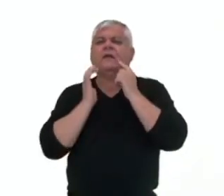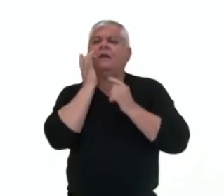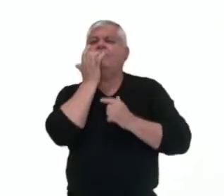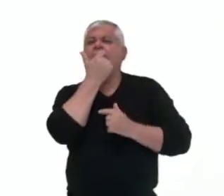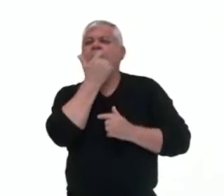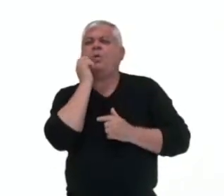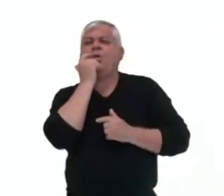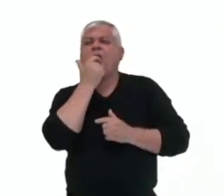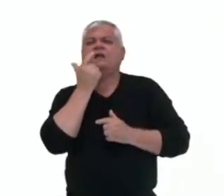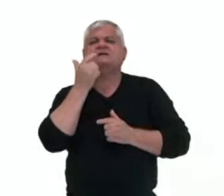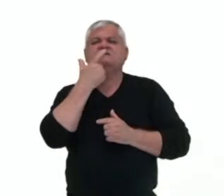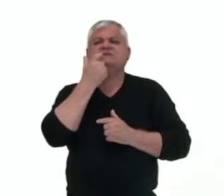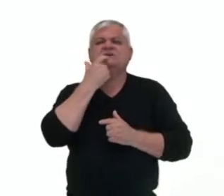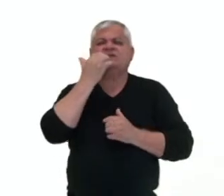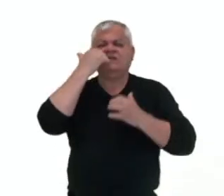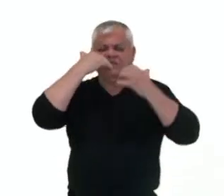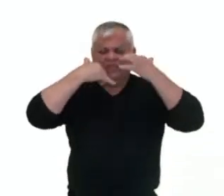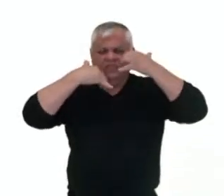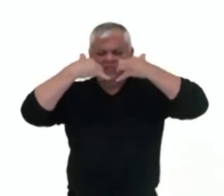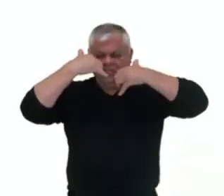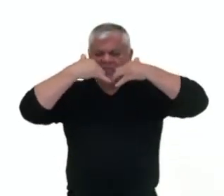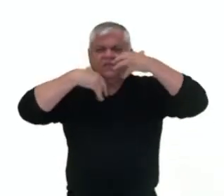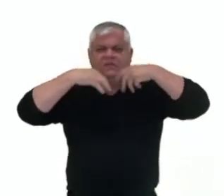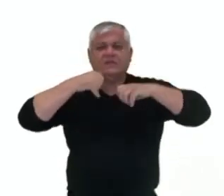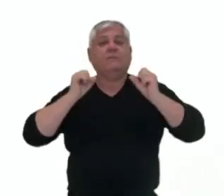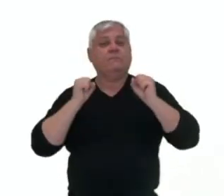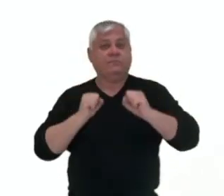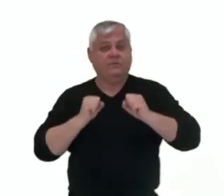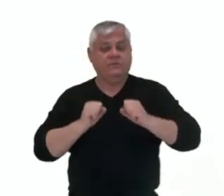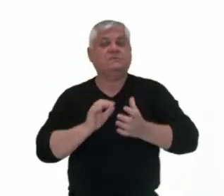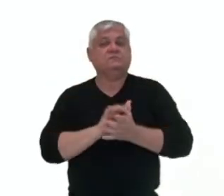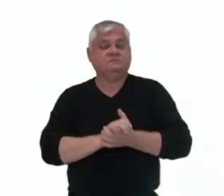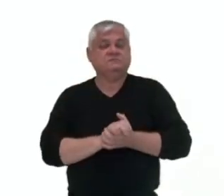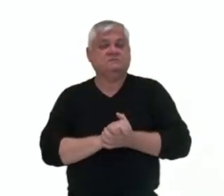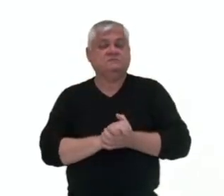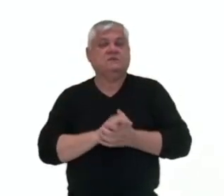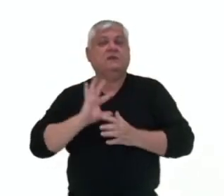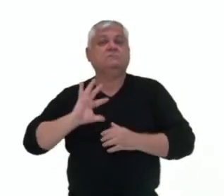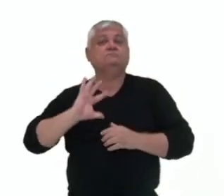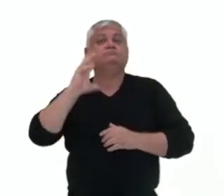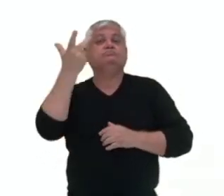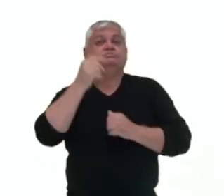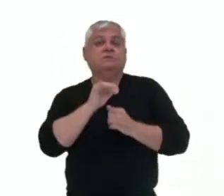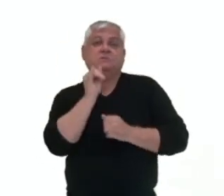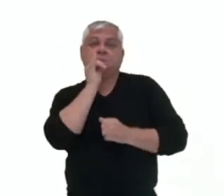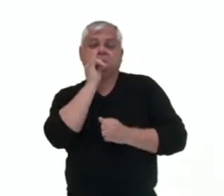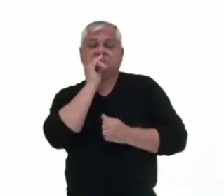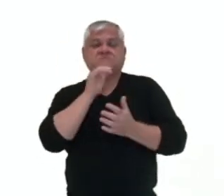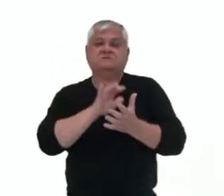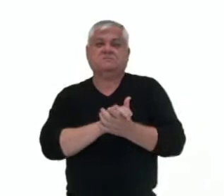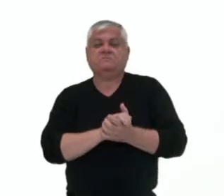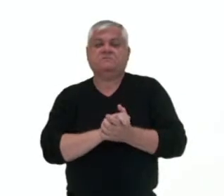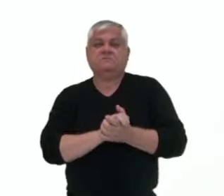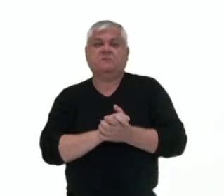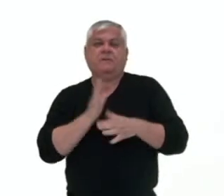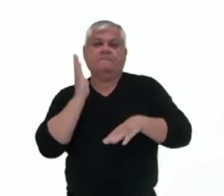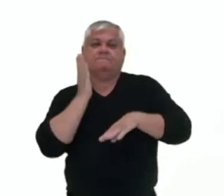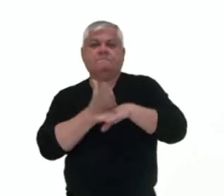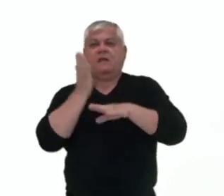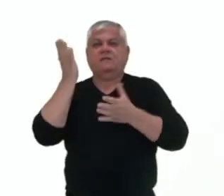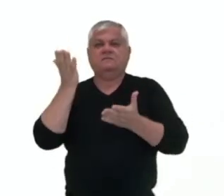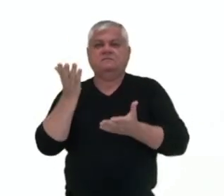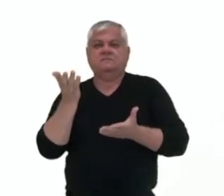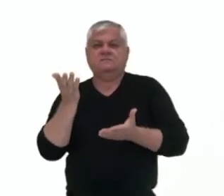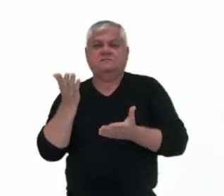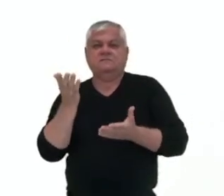podem sangrar, né? E pode, sim, surgir, após bater, assim, uma batida que uma pessoa que não